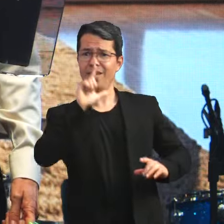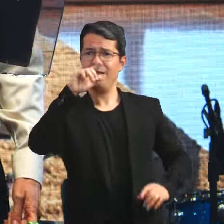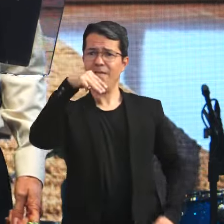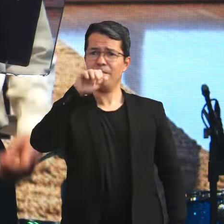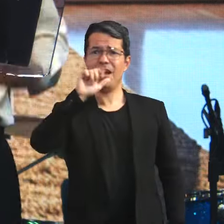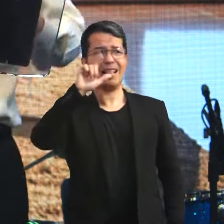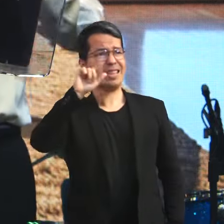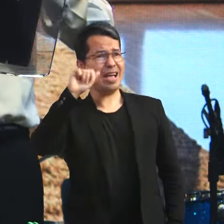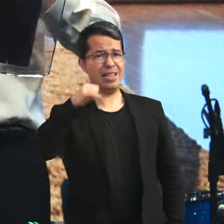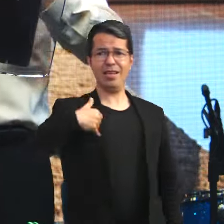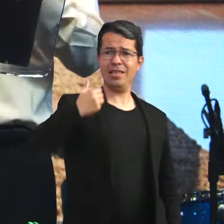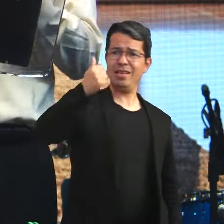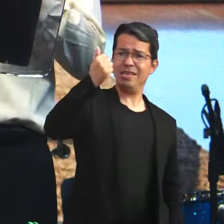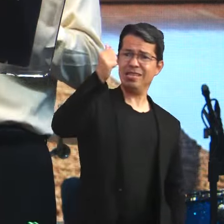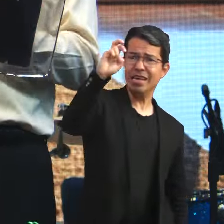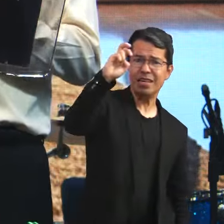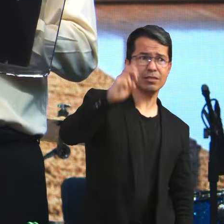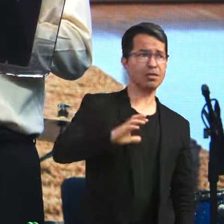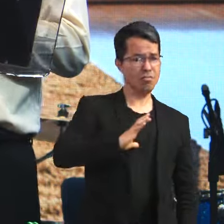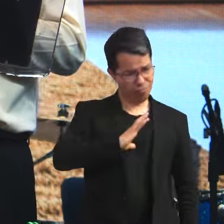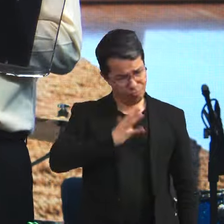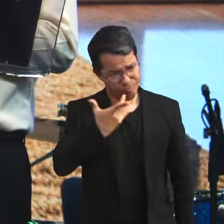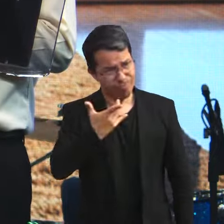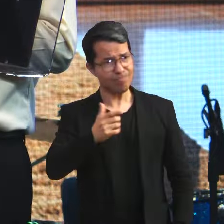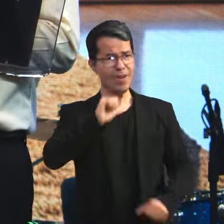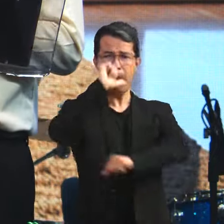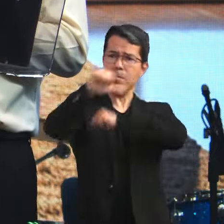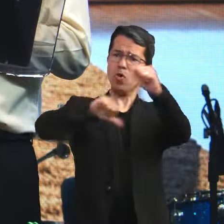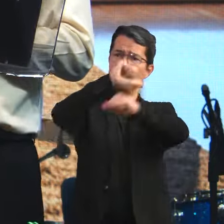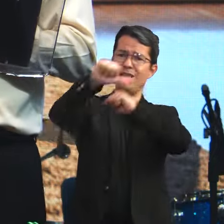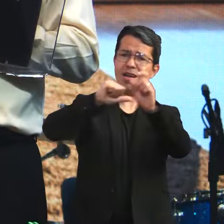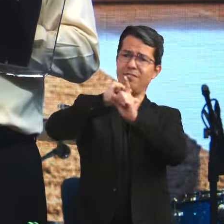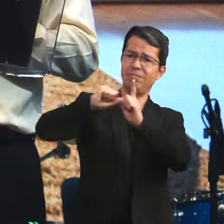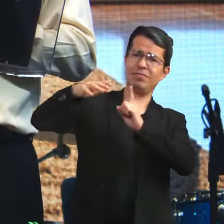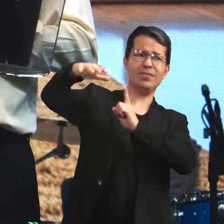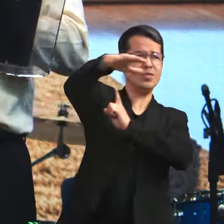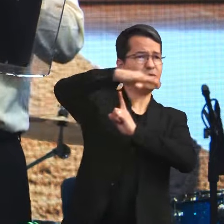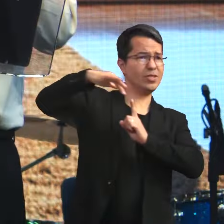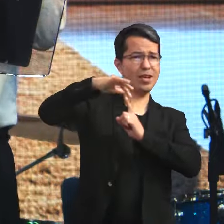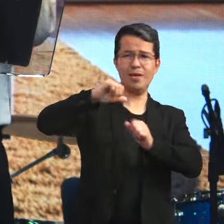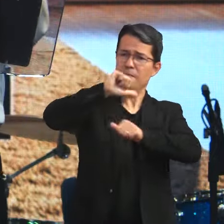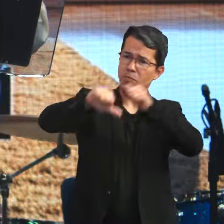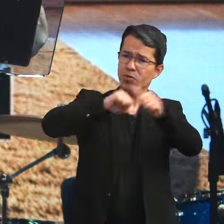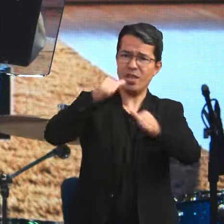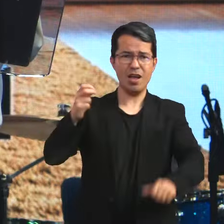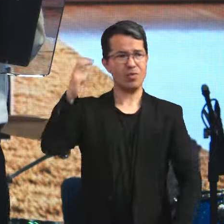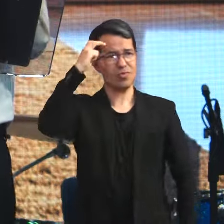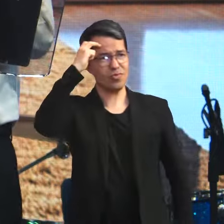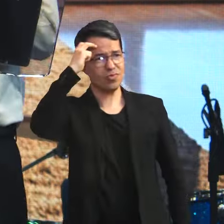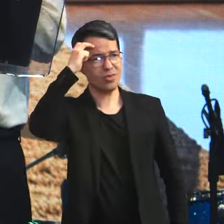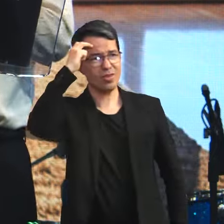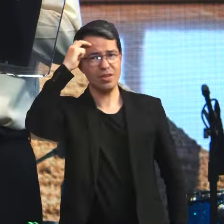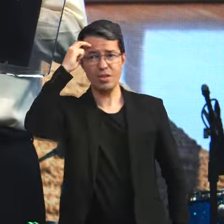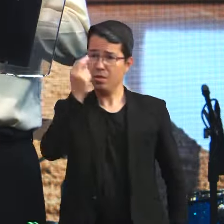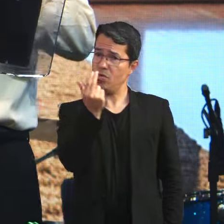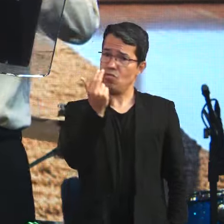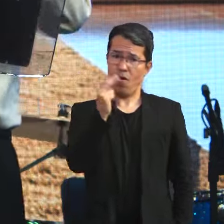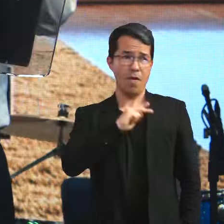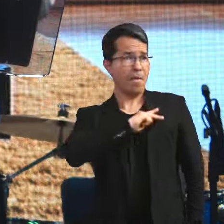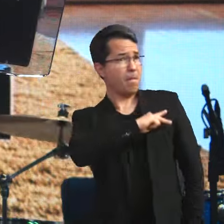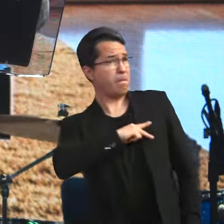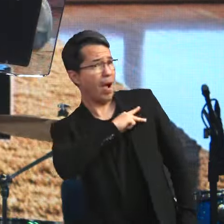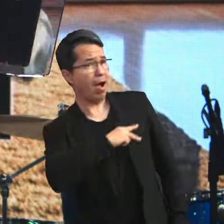grandes coisas por ISO debemos como Pablo por ISO que dev assim como Paulo estar apad estar